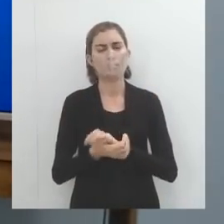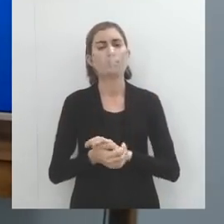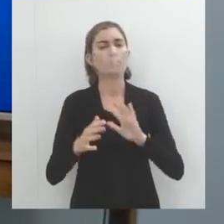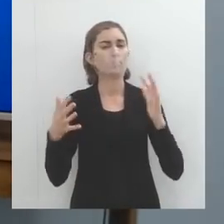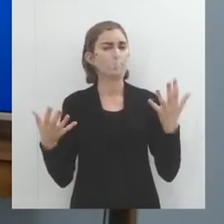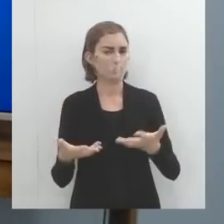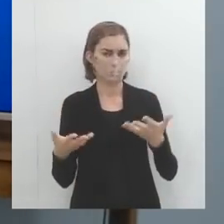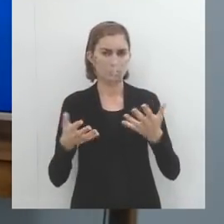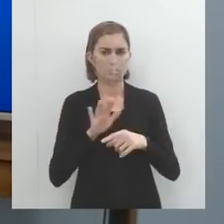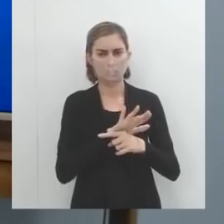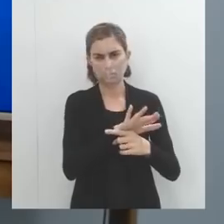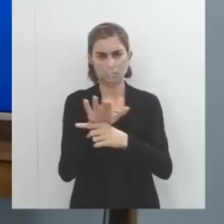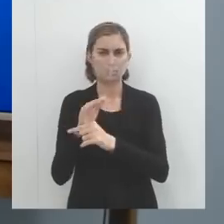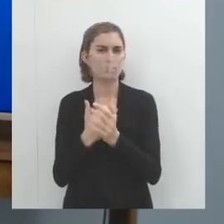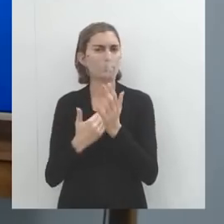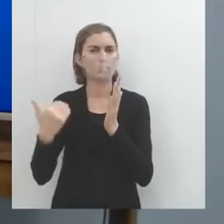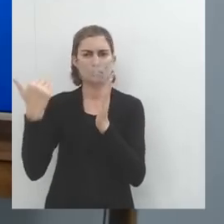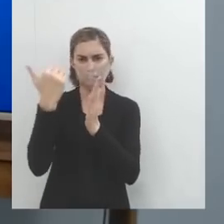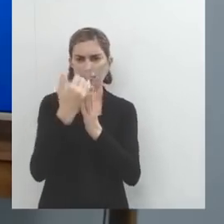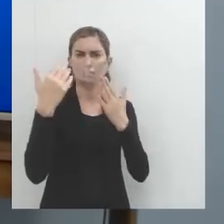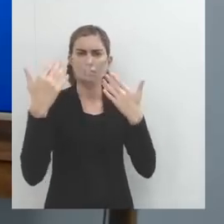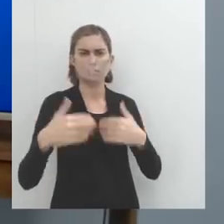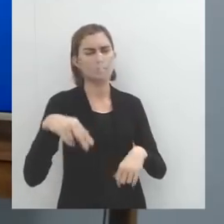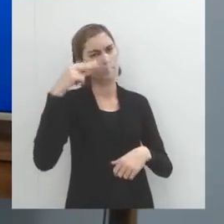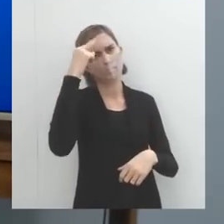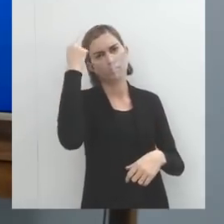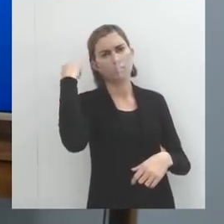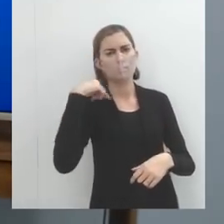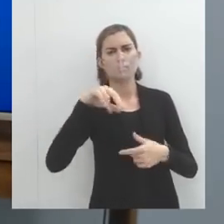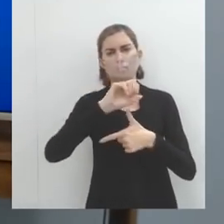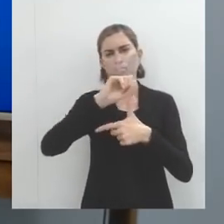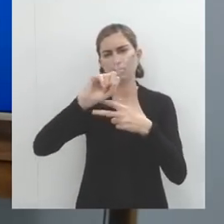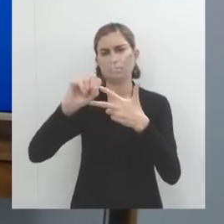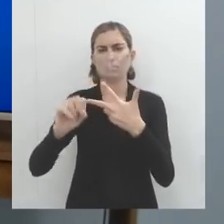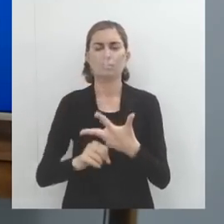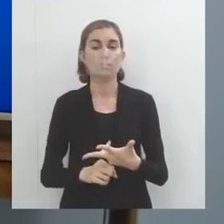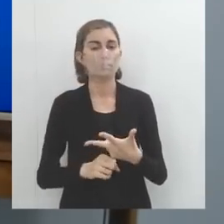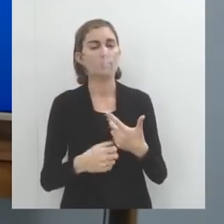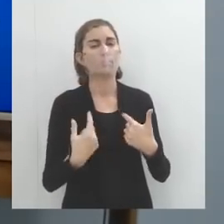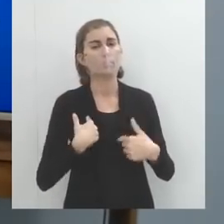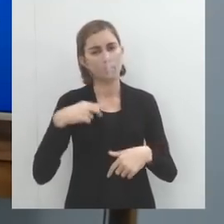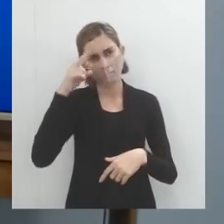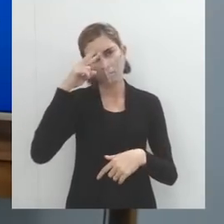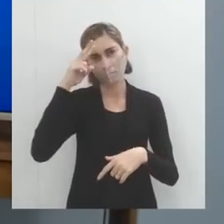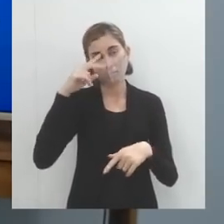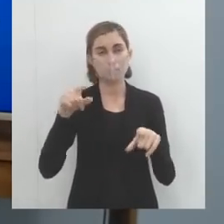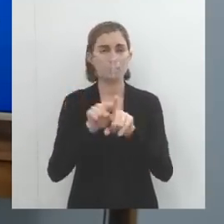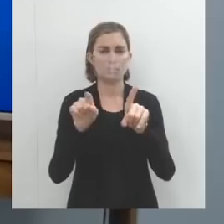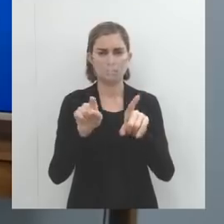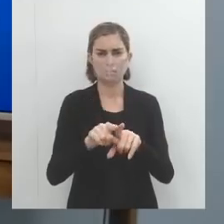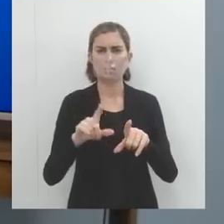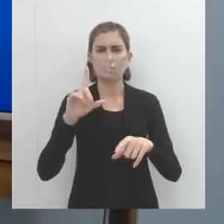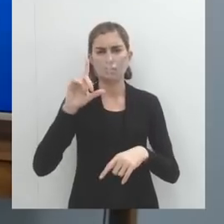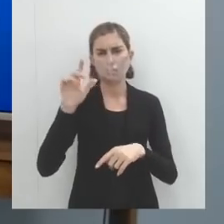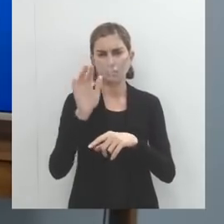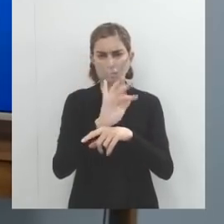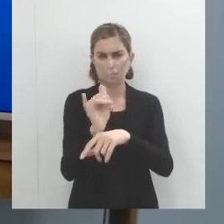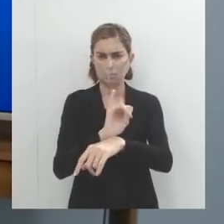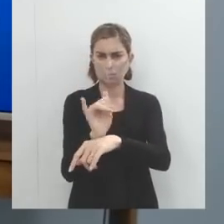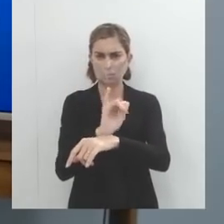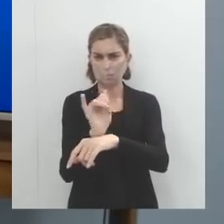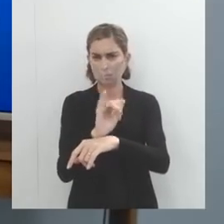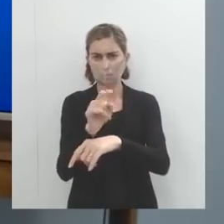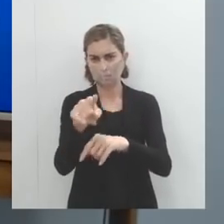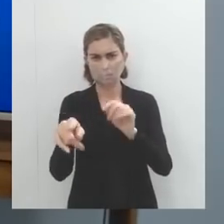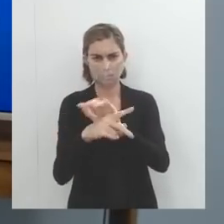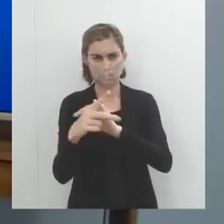assim, para te ajudar mais ainda nesses vestibulares, tanto no Enem como no seriado 2, lembrem que eu também tenho um canal no YouTube, tá? Se você